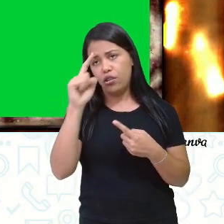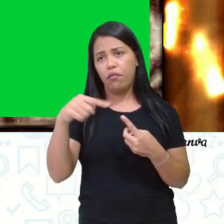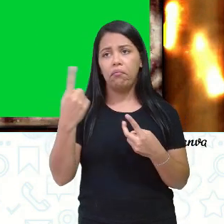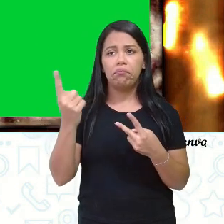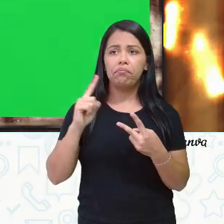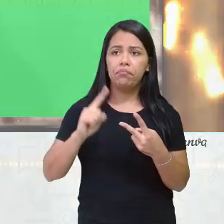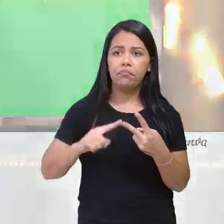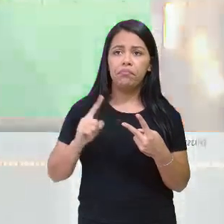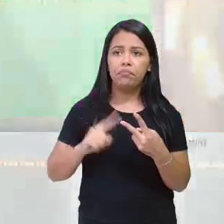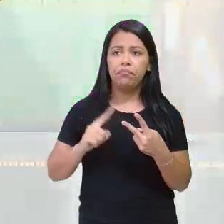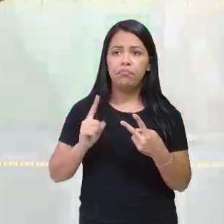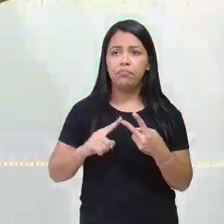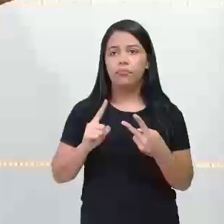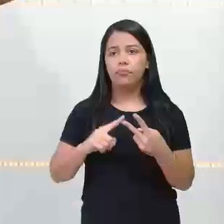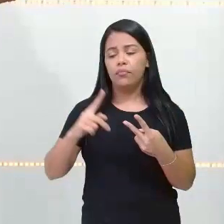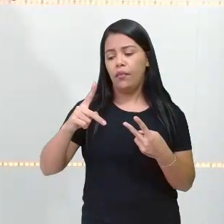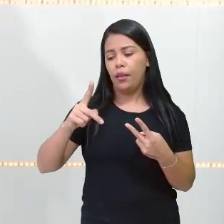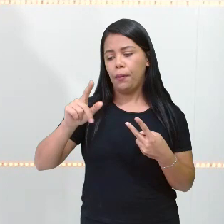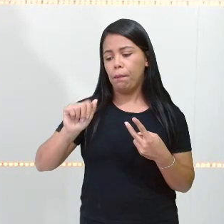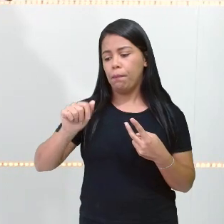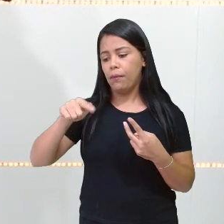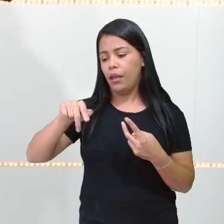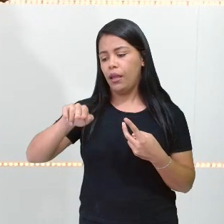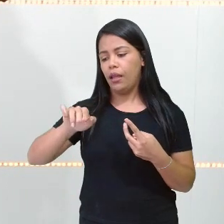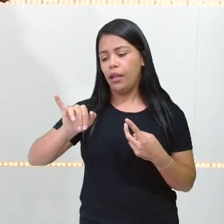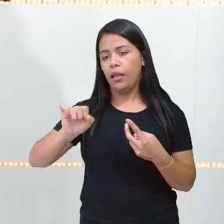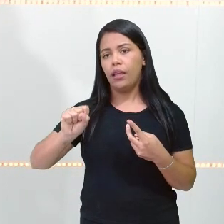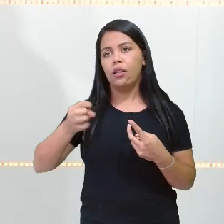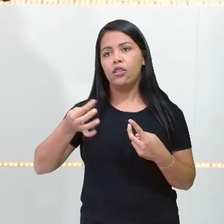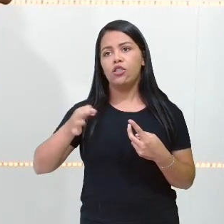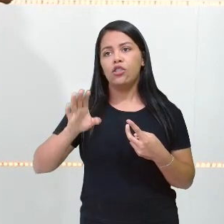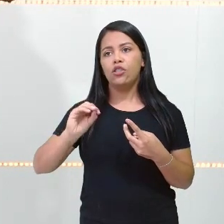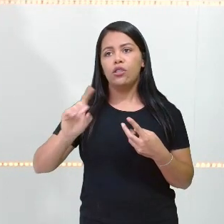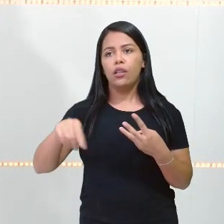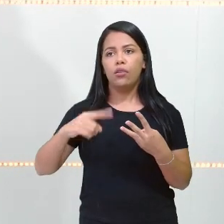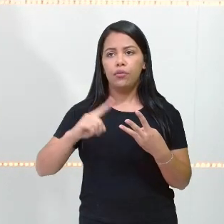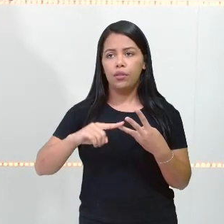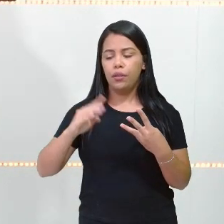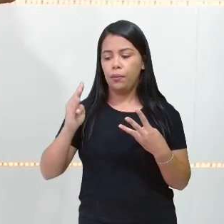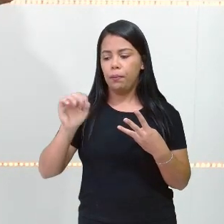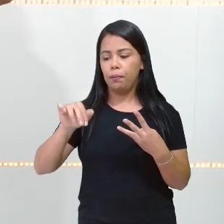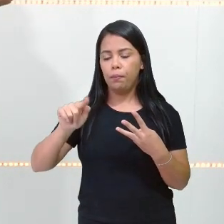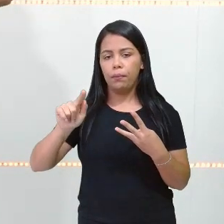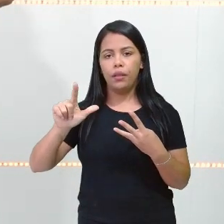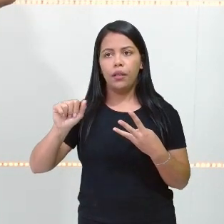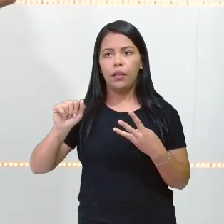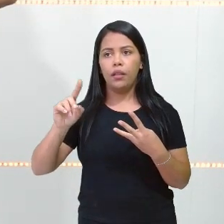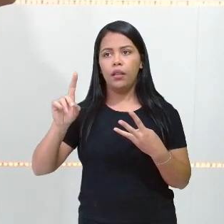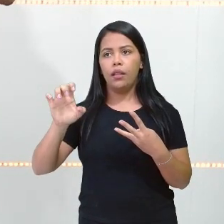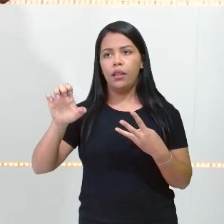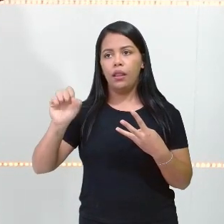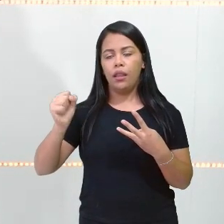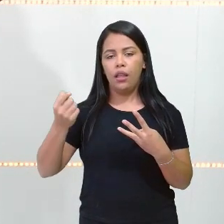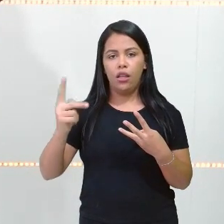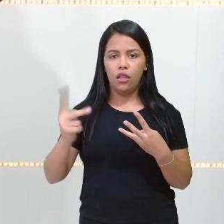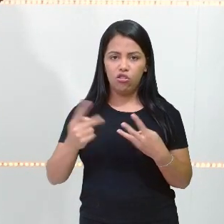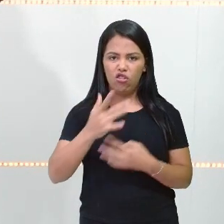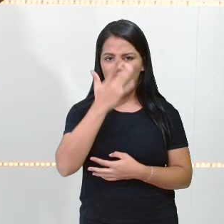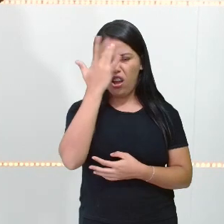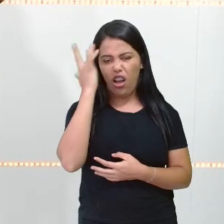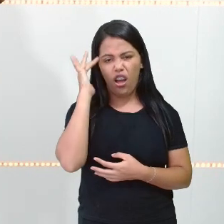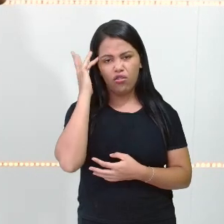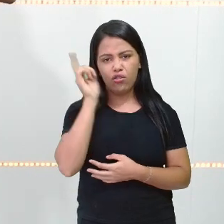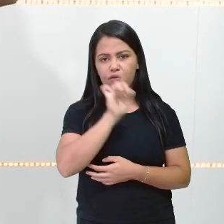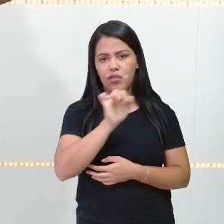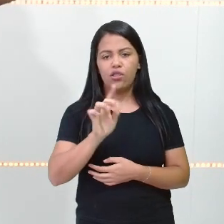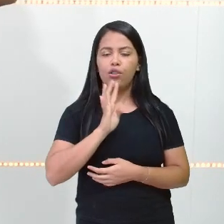tiver curiosidade, vai lá no Google, né, dá uma olhadinha onde fica a Índia, o Paquistão e o Bangladesh. Com certeza, acho que vocês já devem